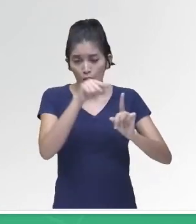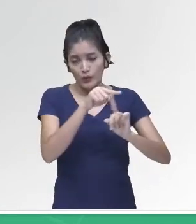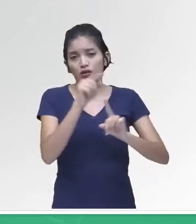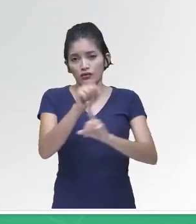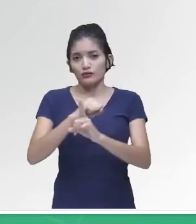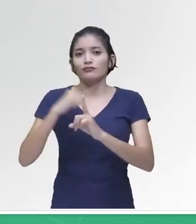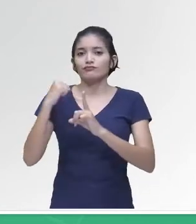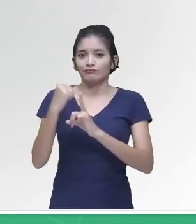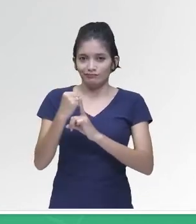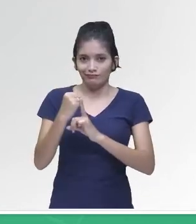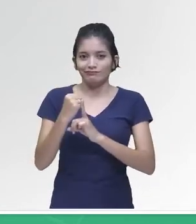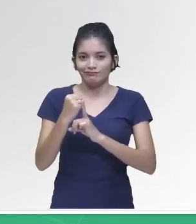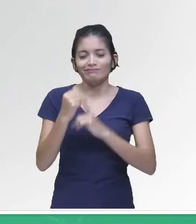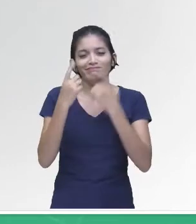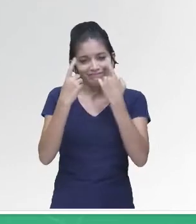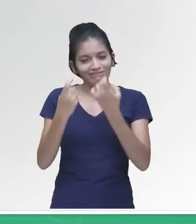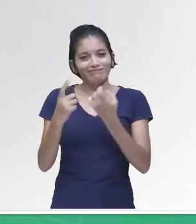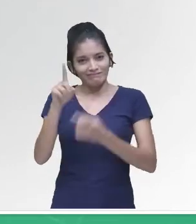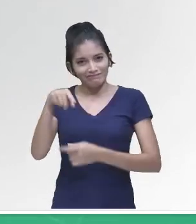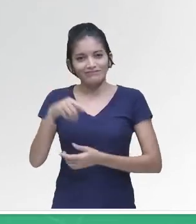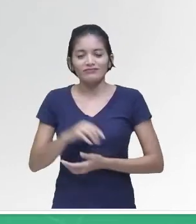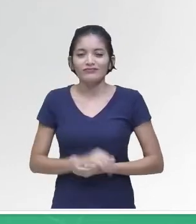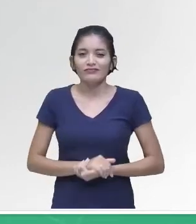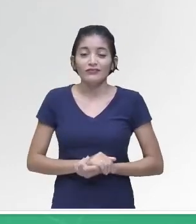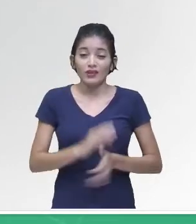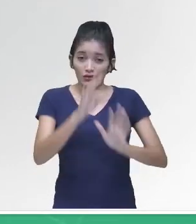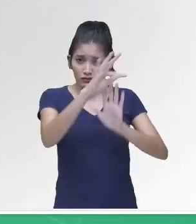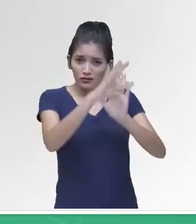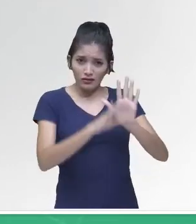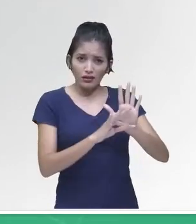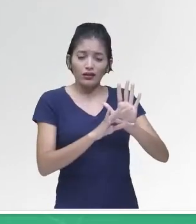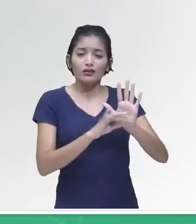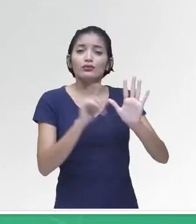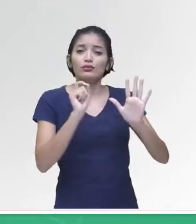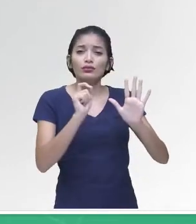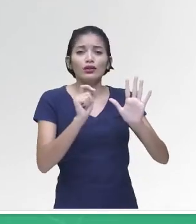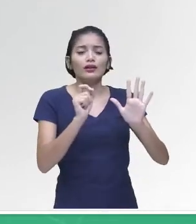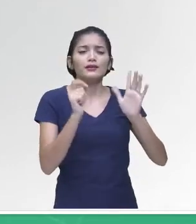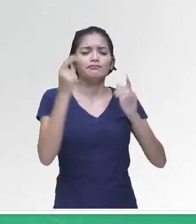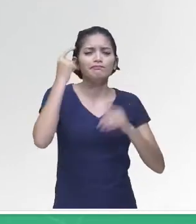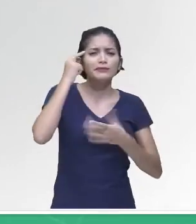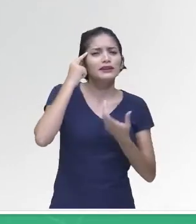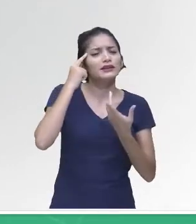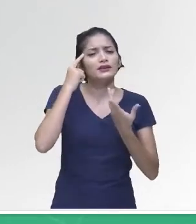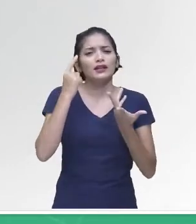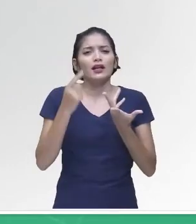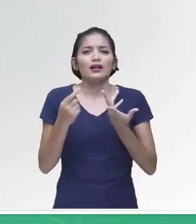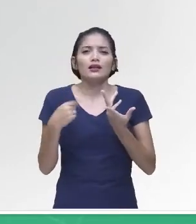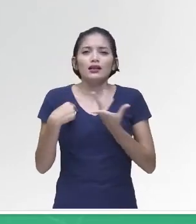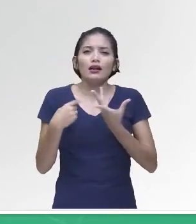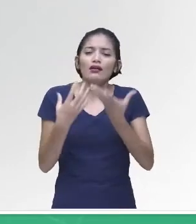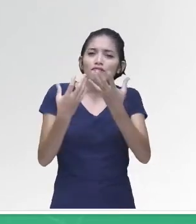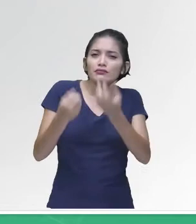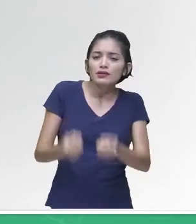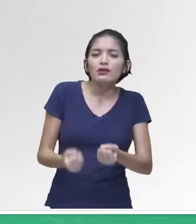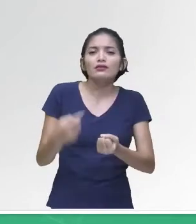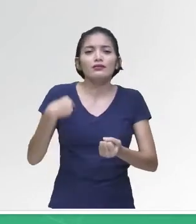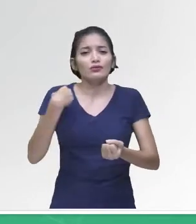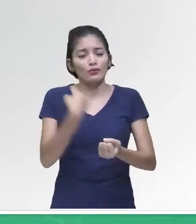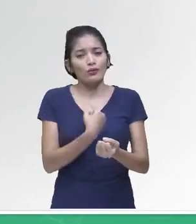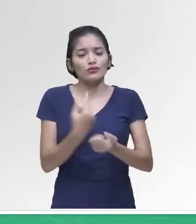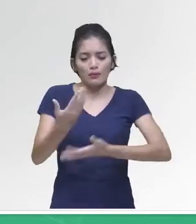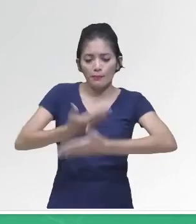social. Olha só que interessante. Então, os textos têm também essa noção de permitir para nós o quê?